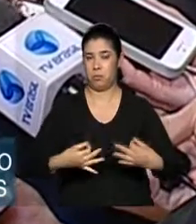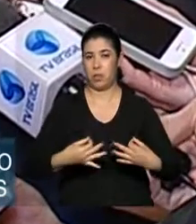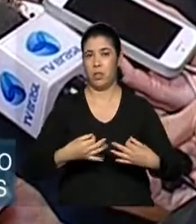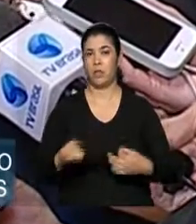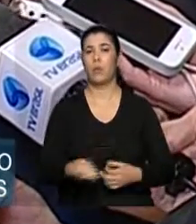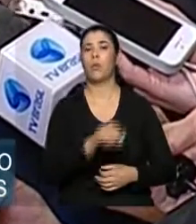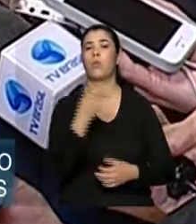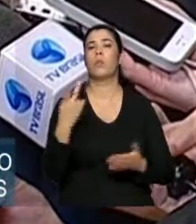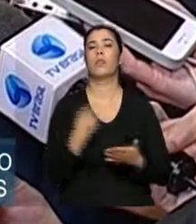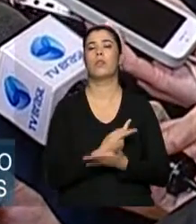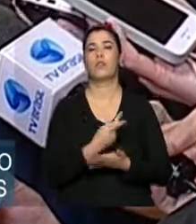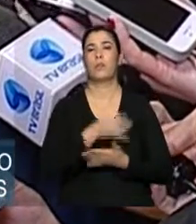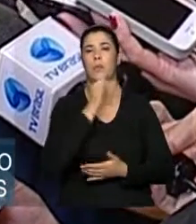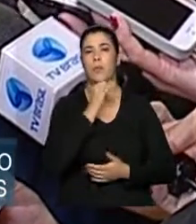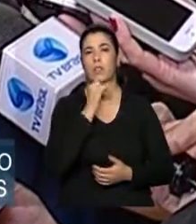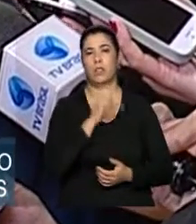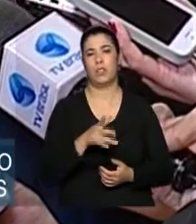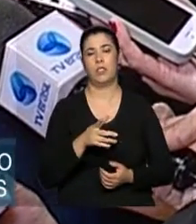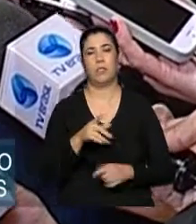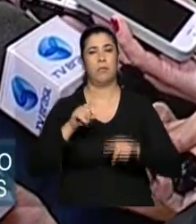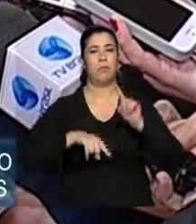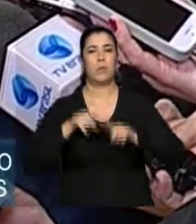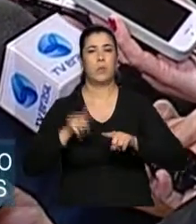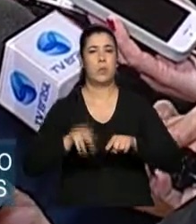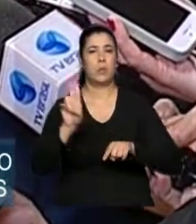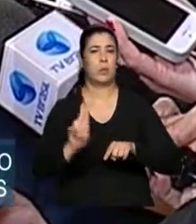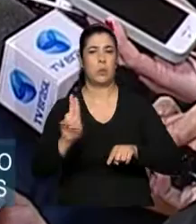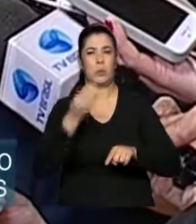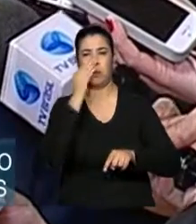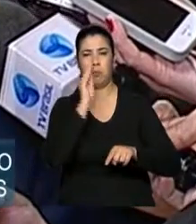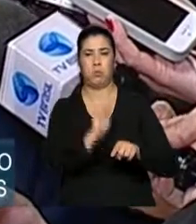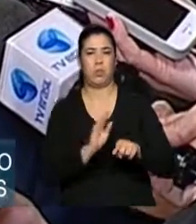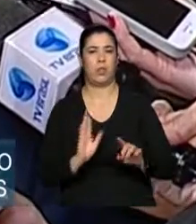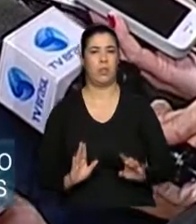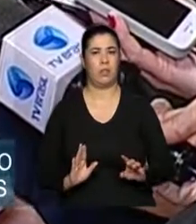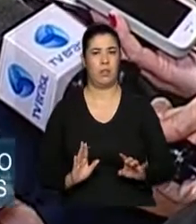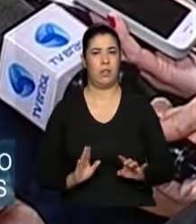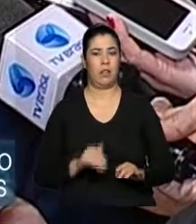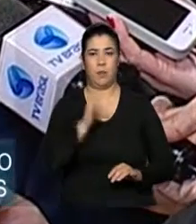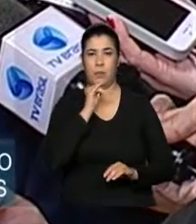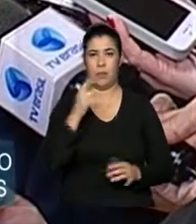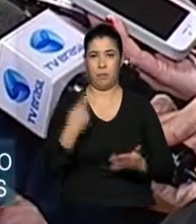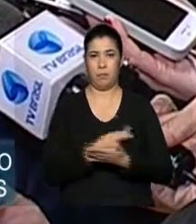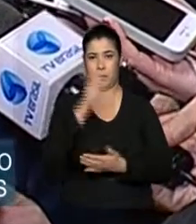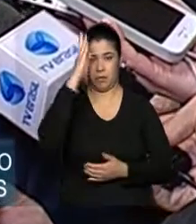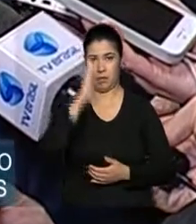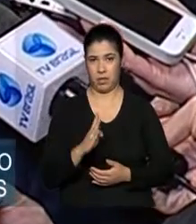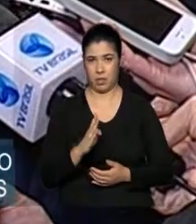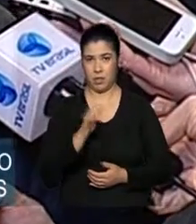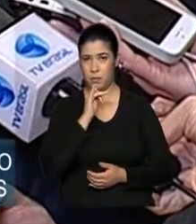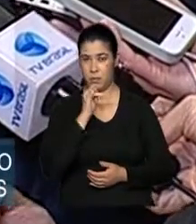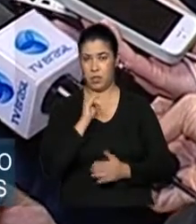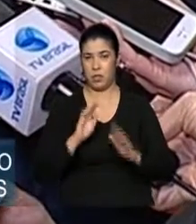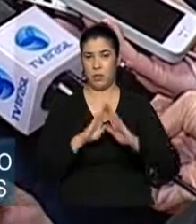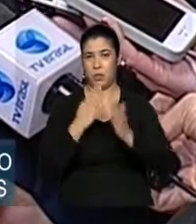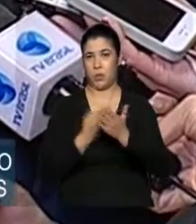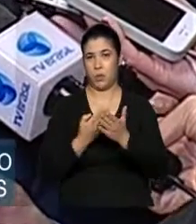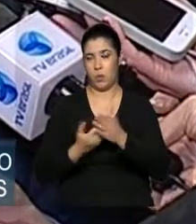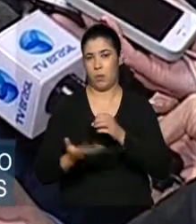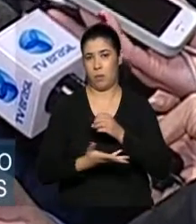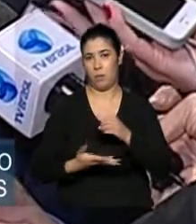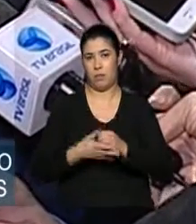em que você tem equipamento que não é usado? Uma coisa que é típica do Brasil, em muitas escolas, desde o nível básico, é você